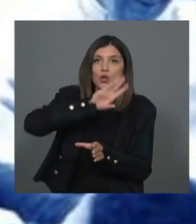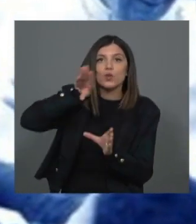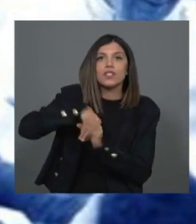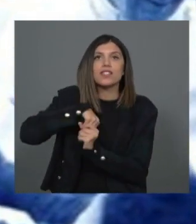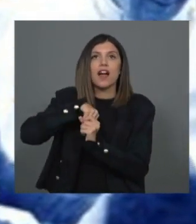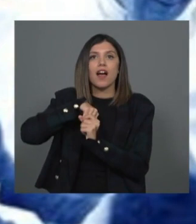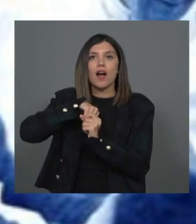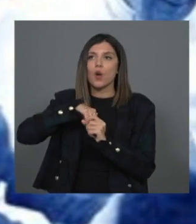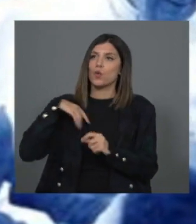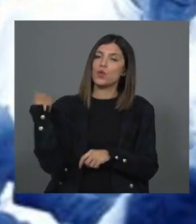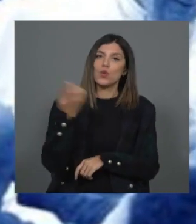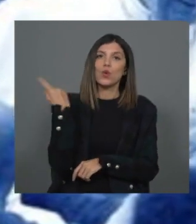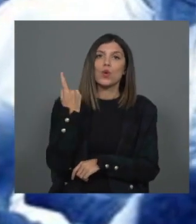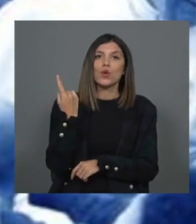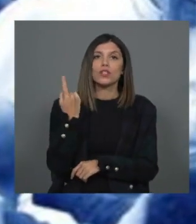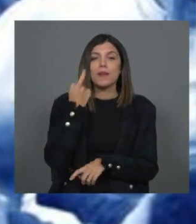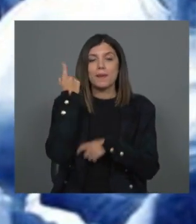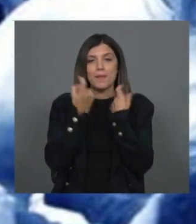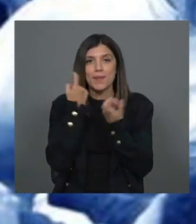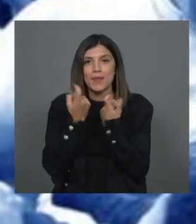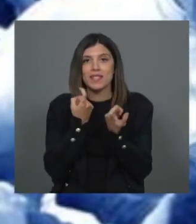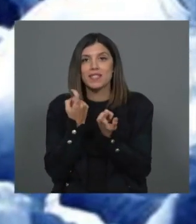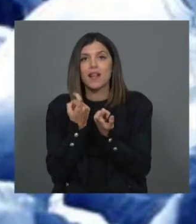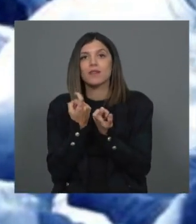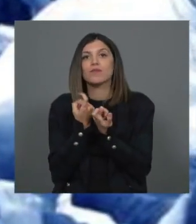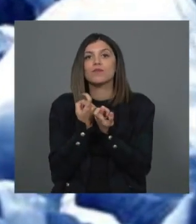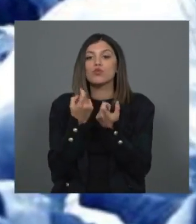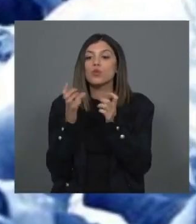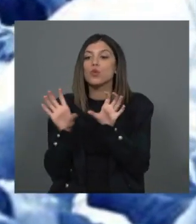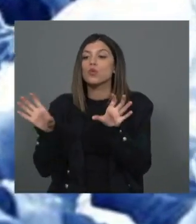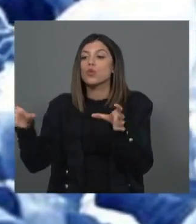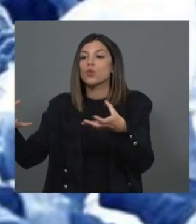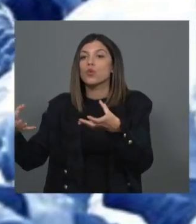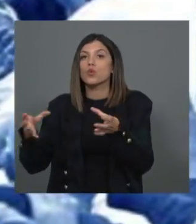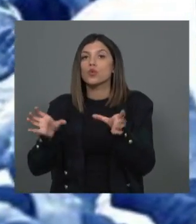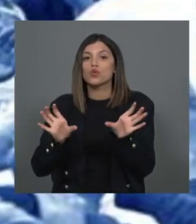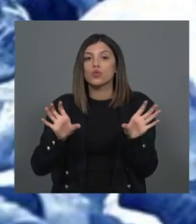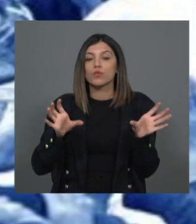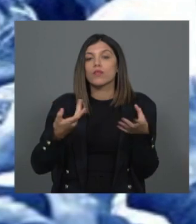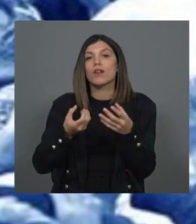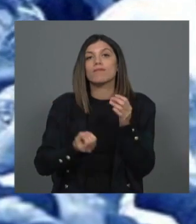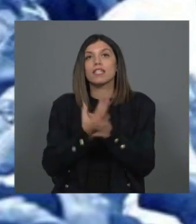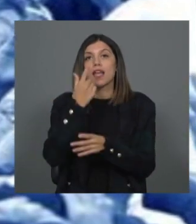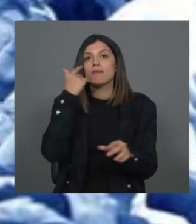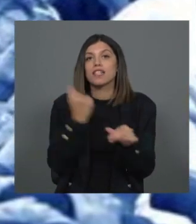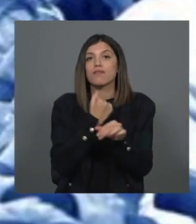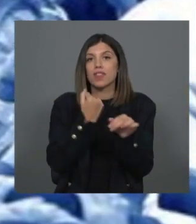a todos, pensámos, identificámos um conjunto de atividades, chamemos-lhe